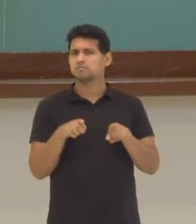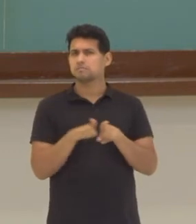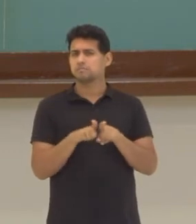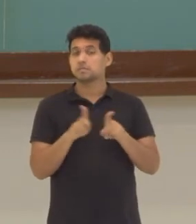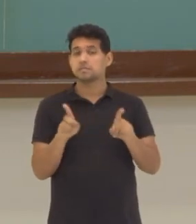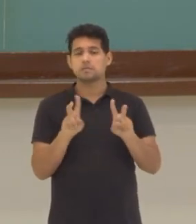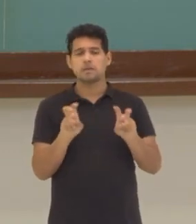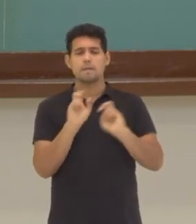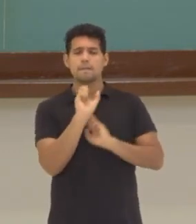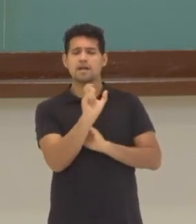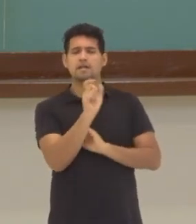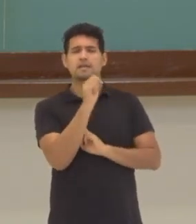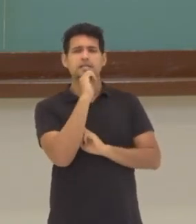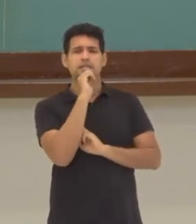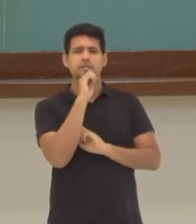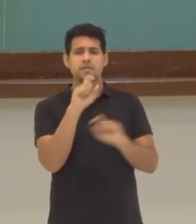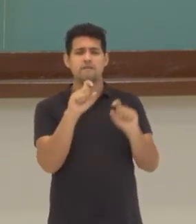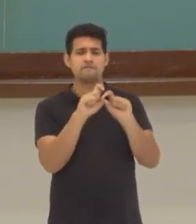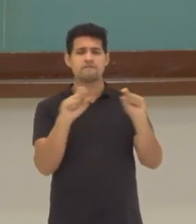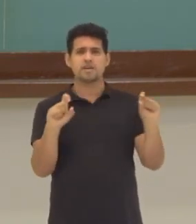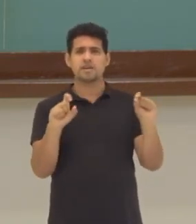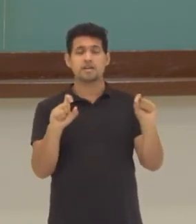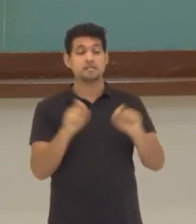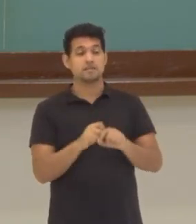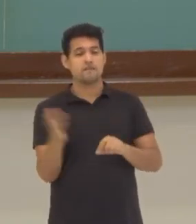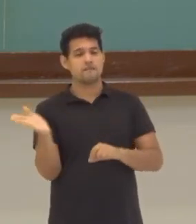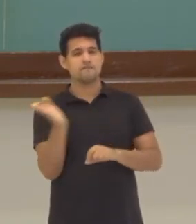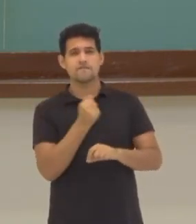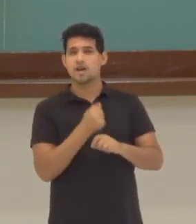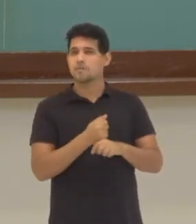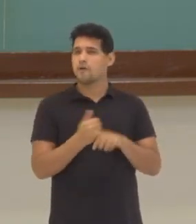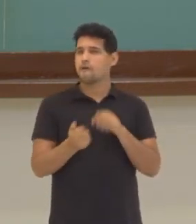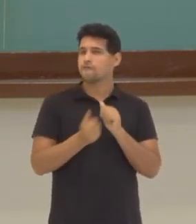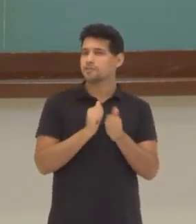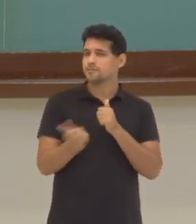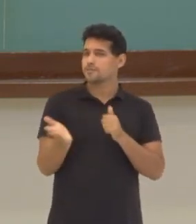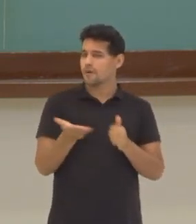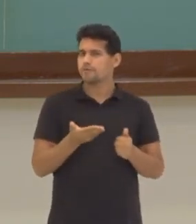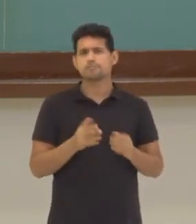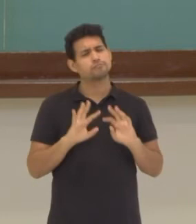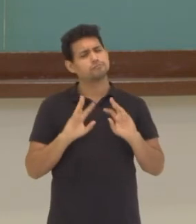aquelas palavrinhas, por exemplo, uma frase: vamos jogar futebol. Todo